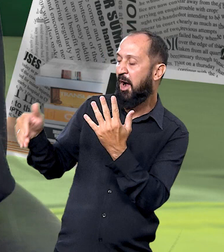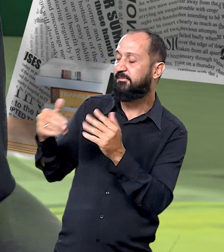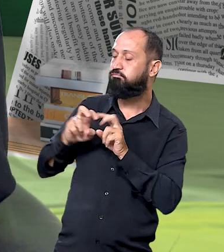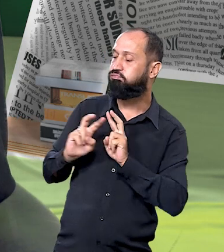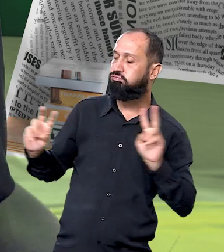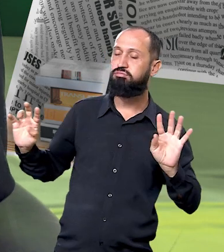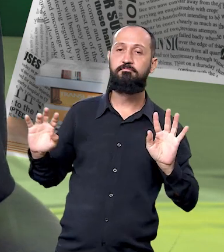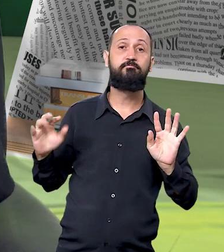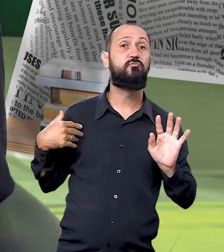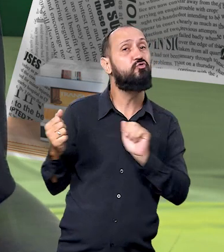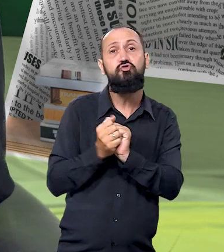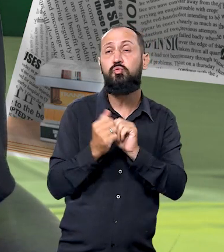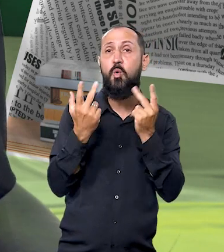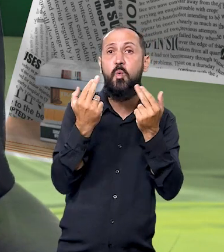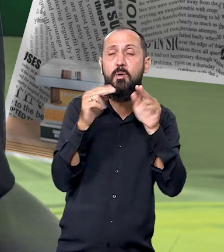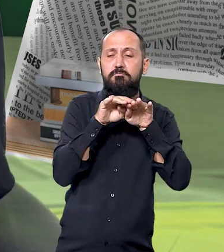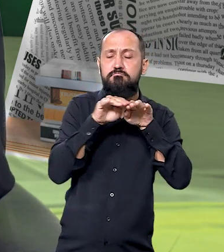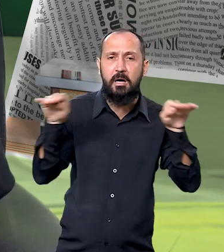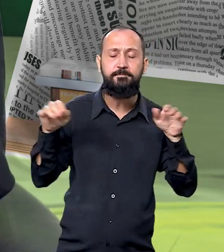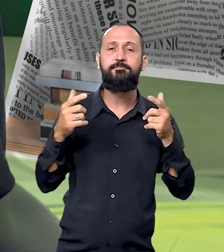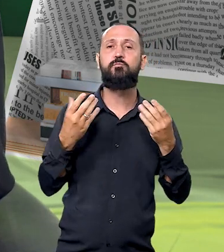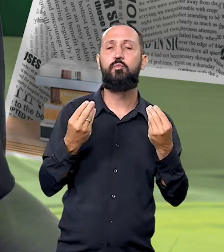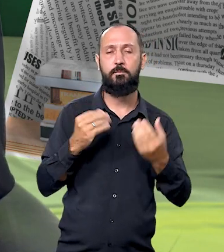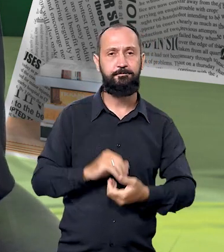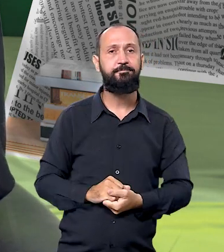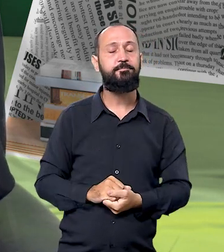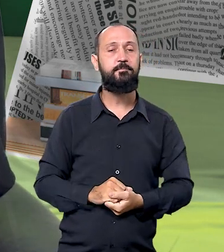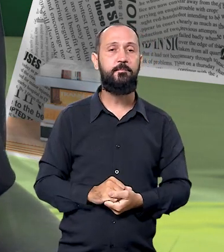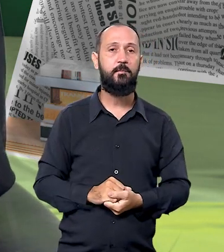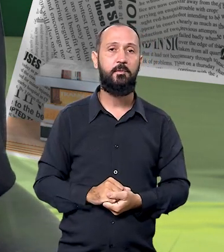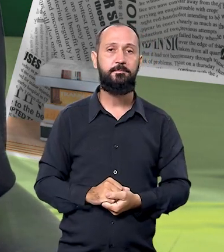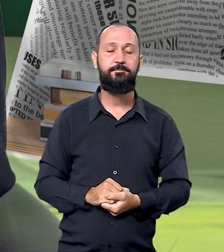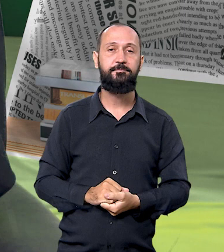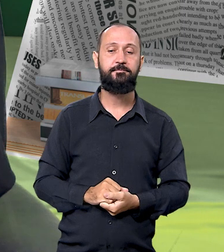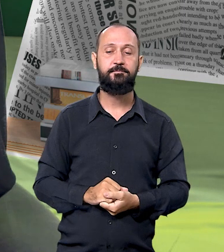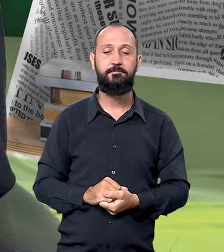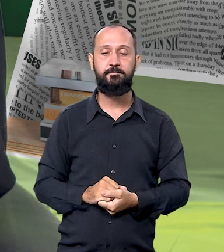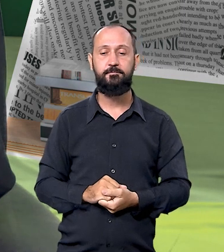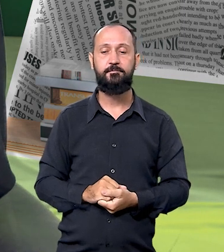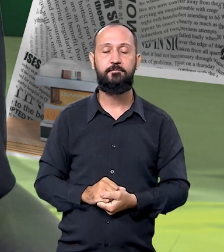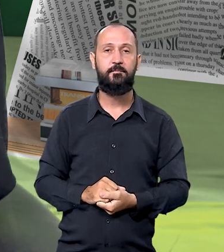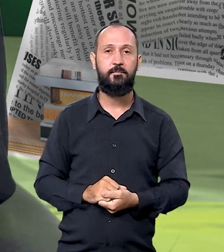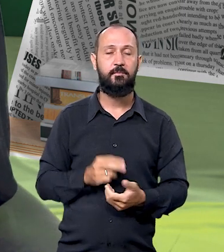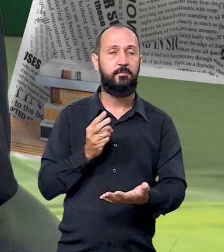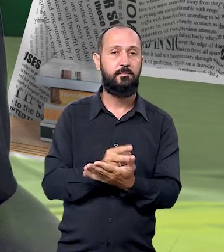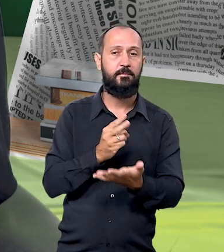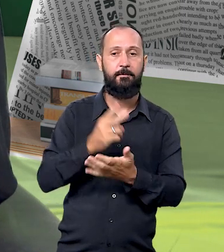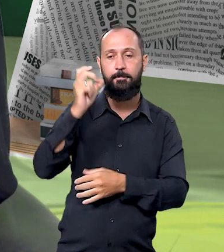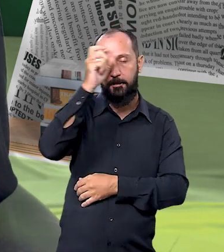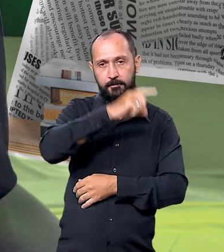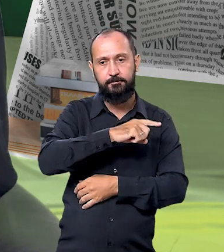dos militantes, trabalhadores, enfim. A gente ocupa muitos espaços hoje. Agora, continua